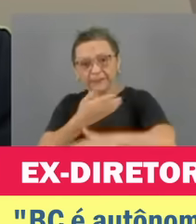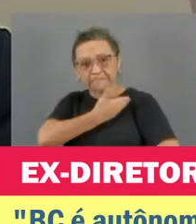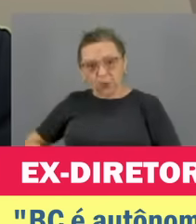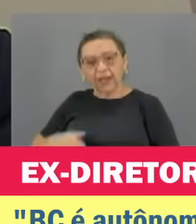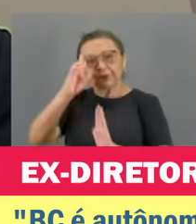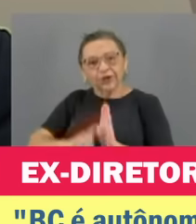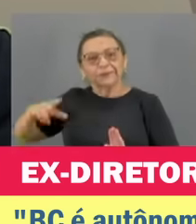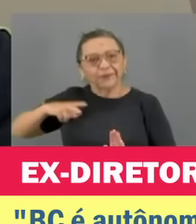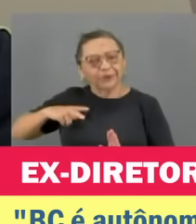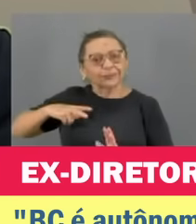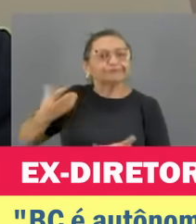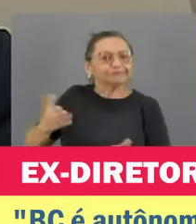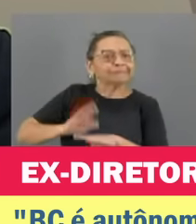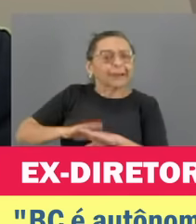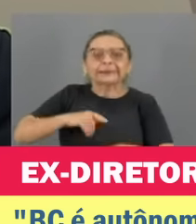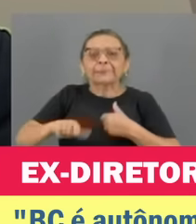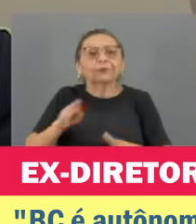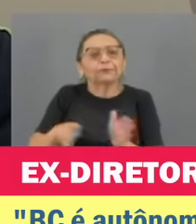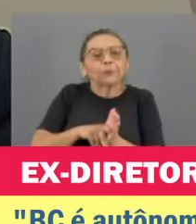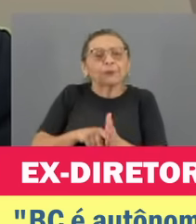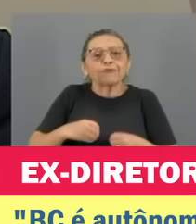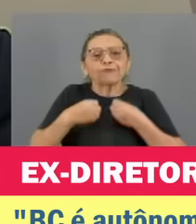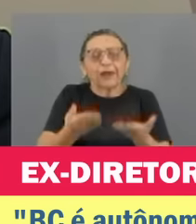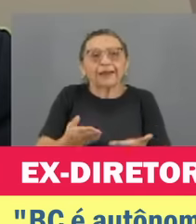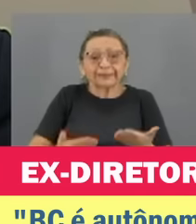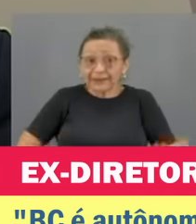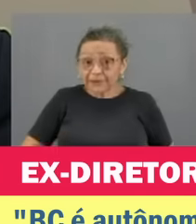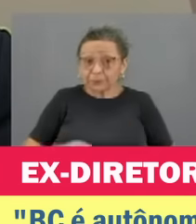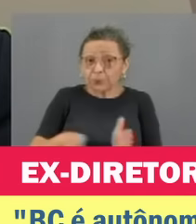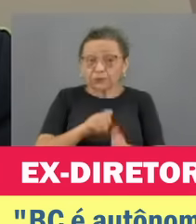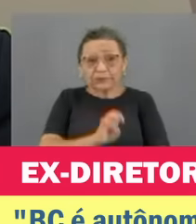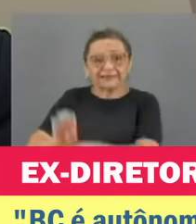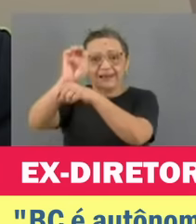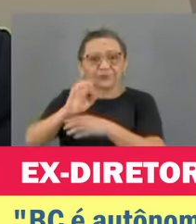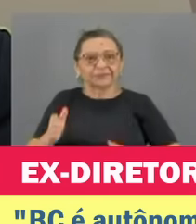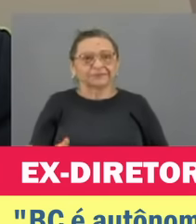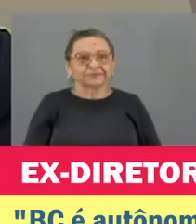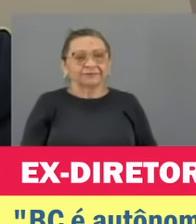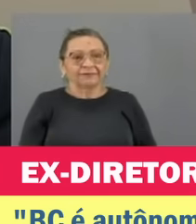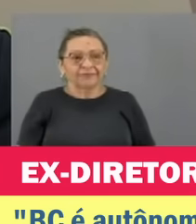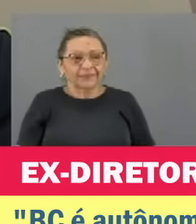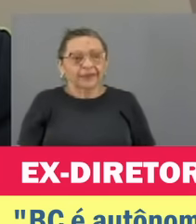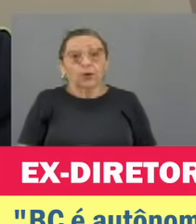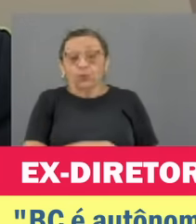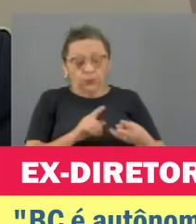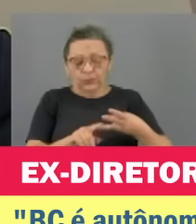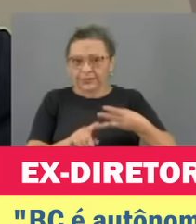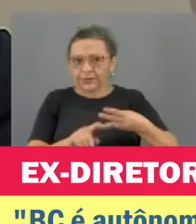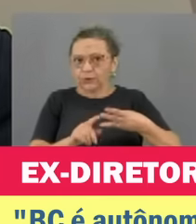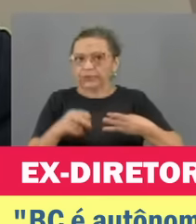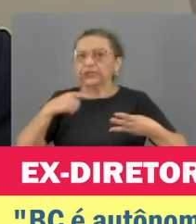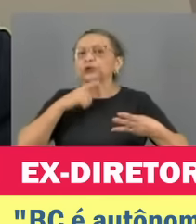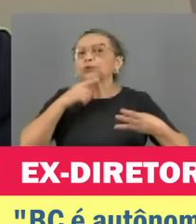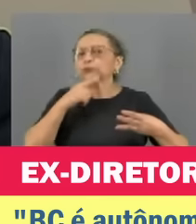direito privado que exerce atividades do Estado, exerce atividades centrais do Estado. Uma terceira dúvida,